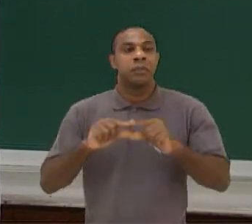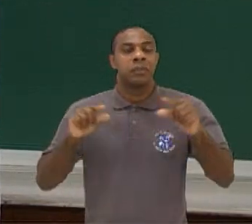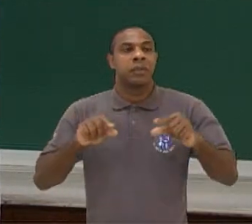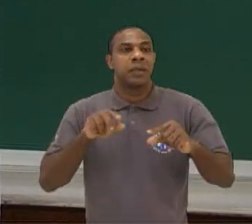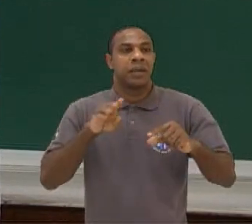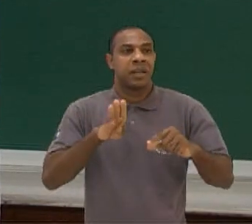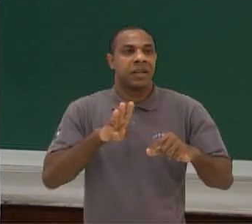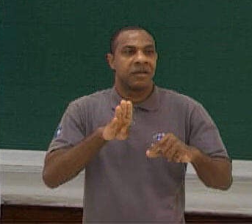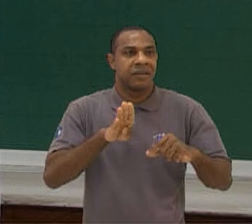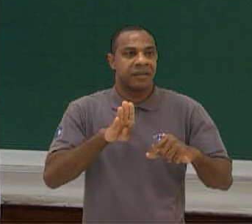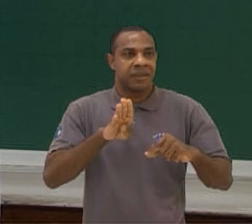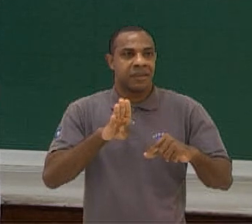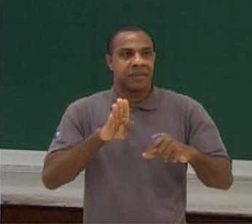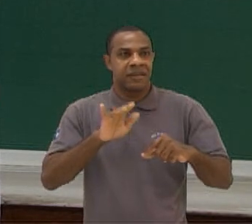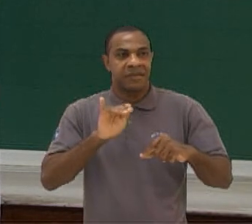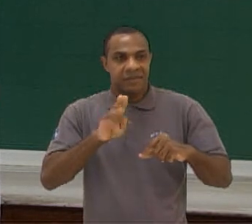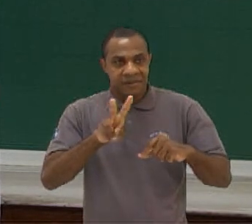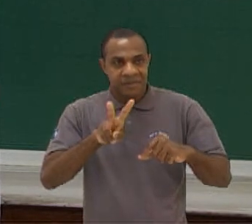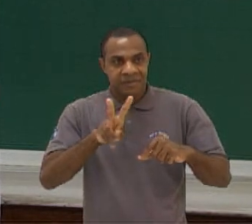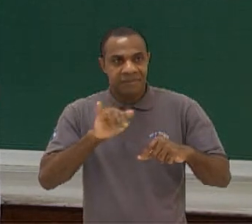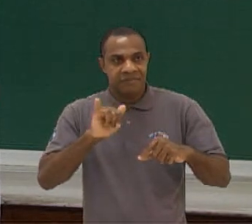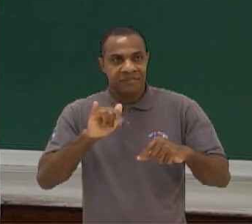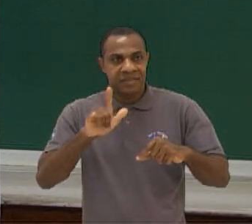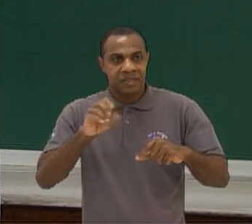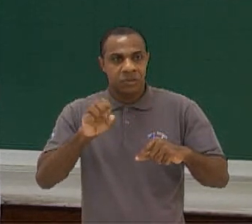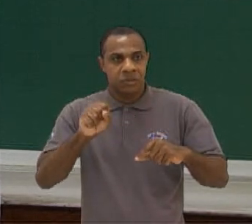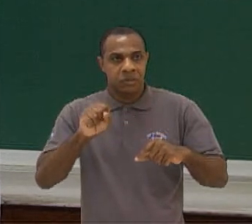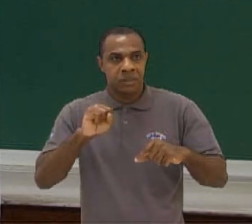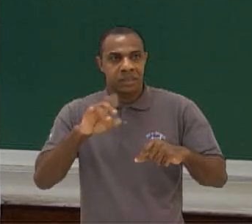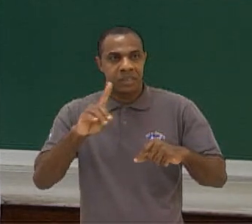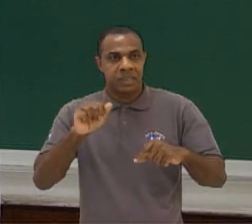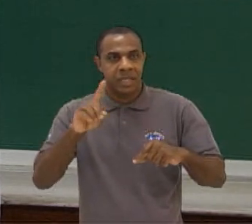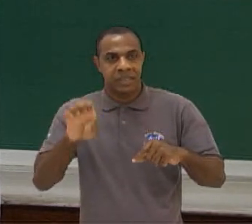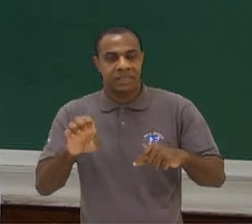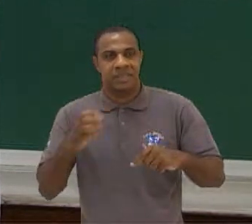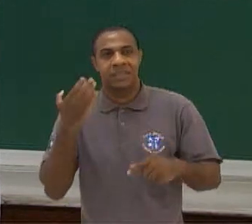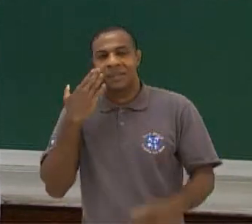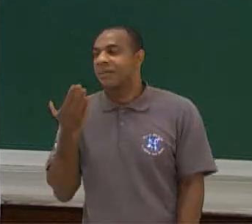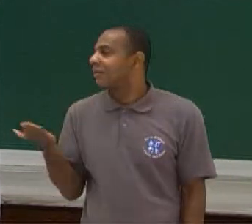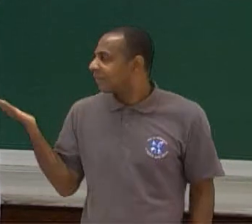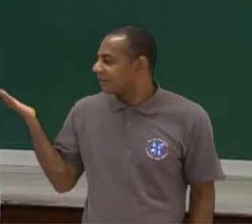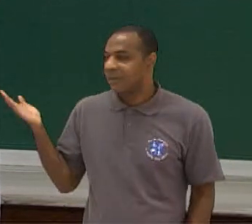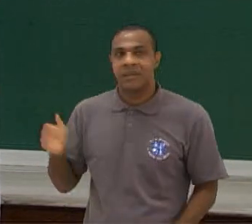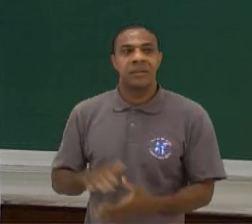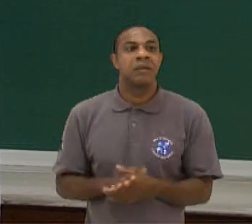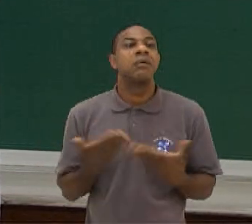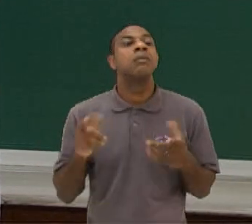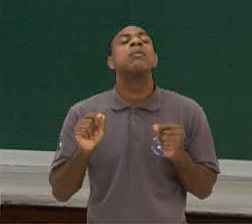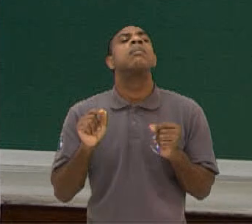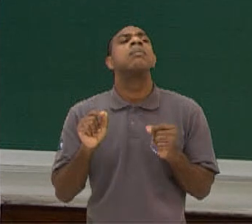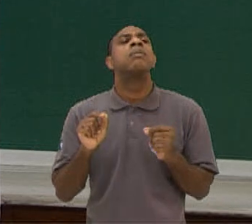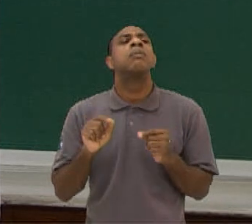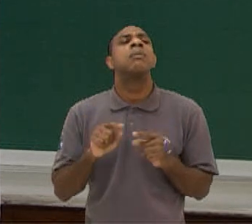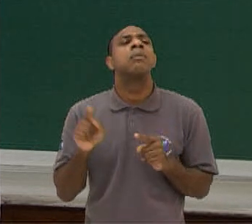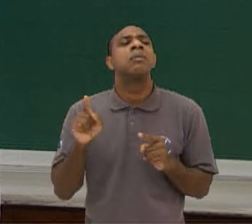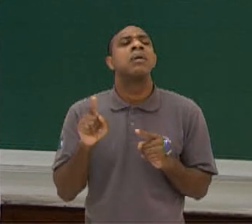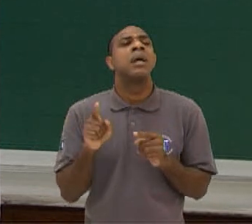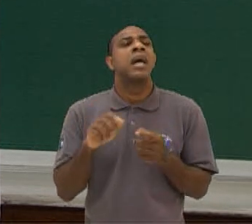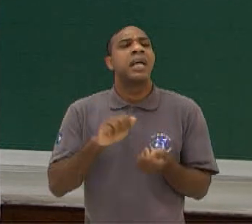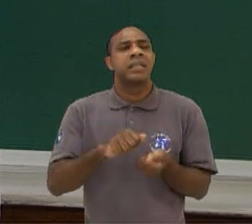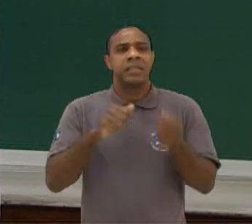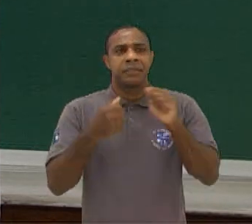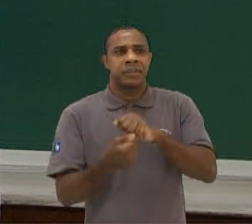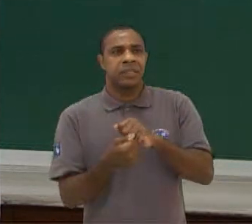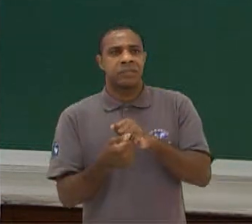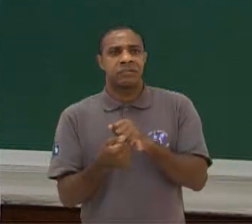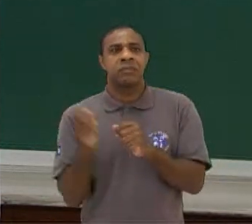vilosidades intestinais. É muito importante. O que são essas vilosidades, professor? Tá? Vilosidades são essas adaptações das